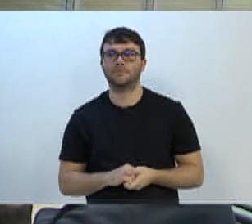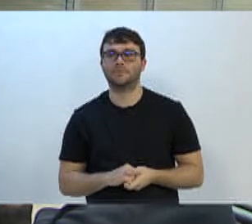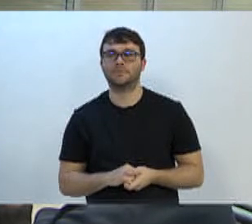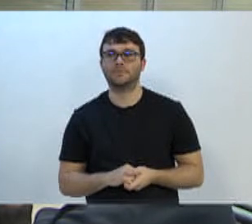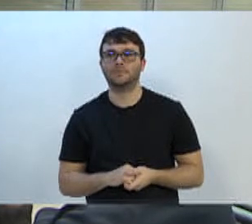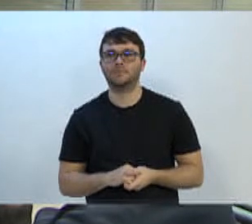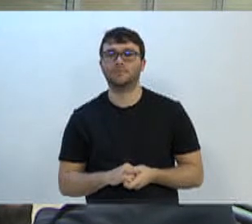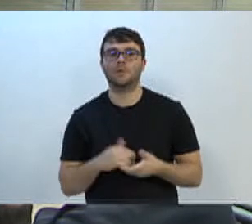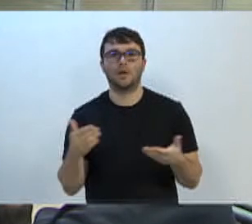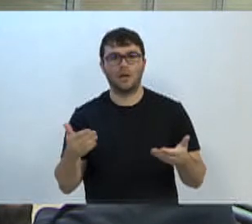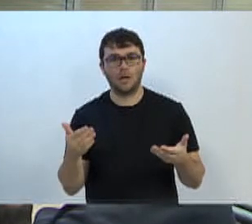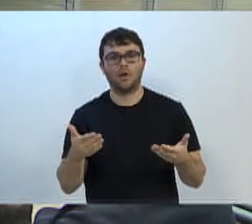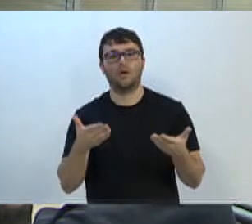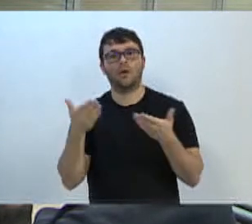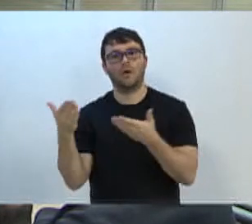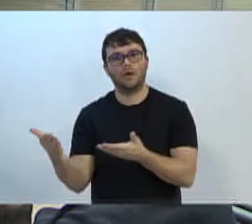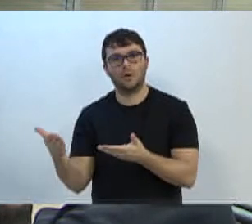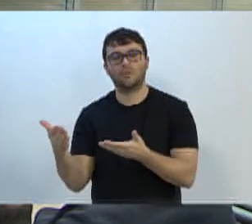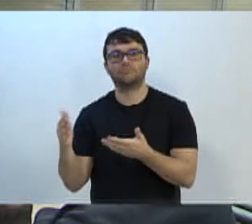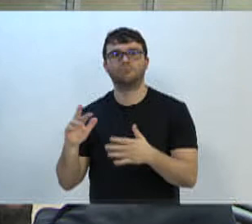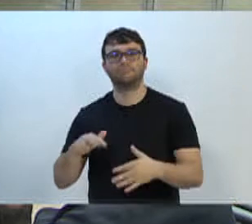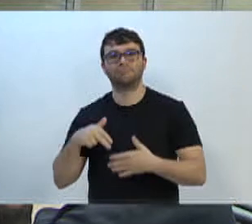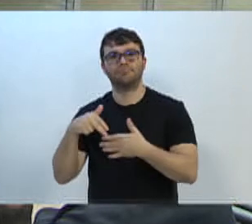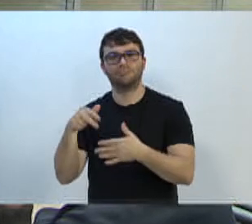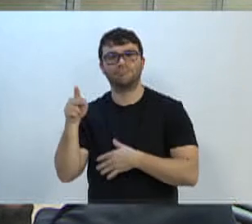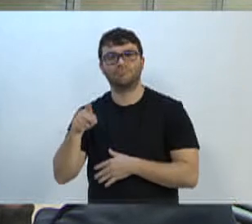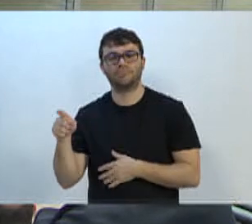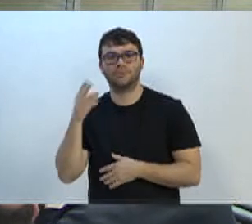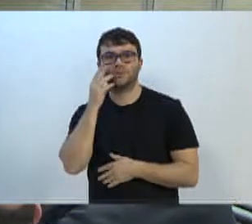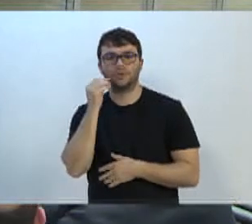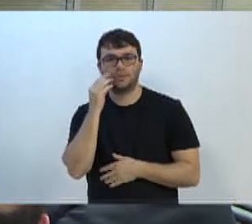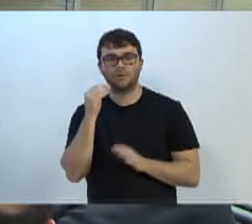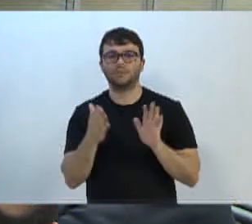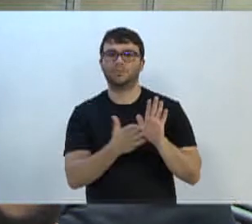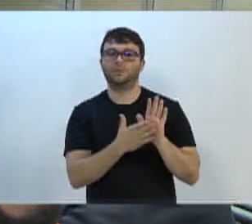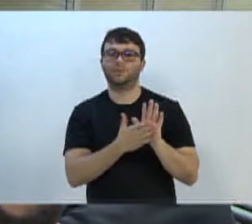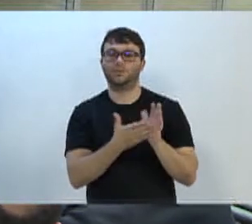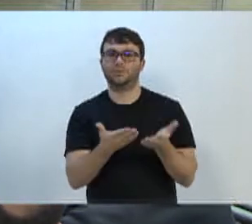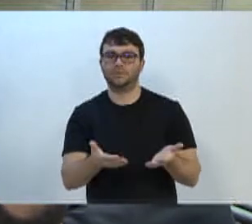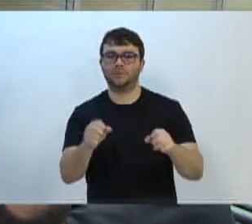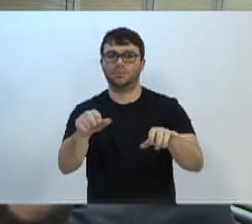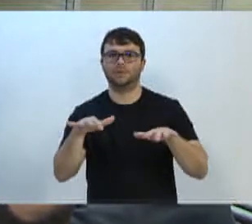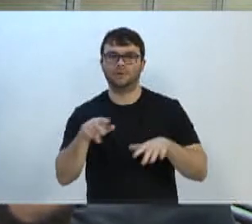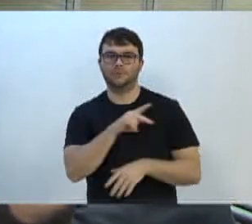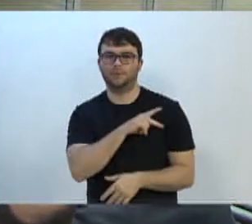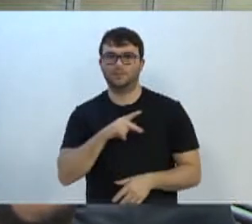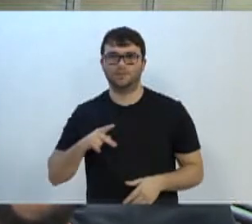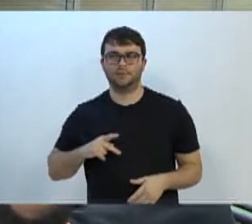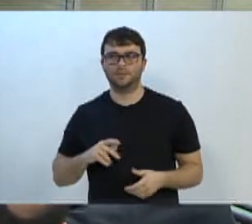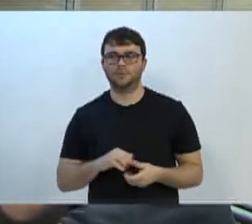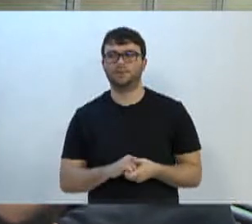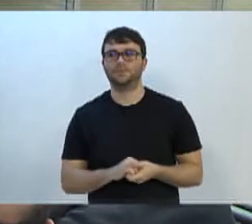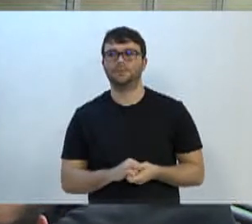nesse momento vamos ouvir o vereador Professor Gilson proponente dessa audiência pública